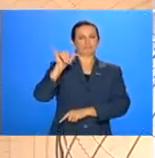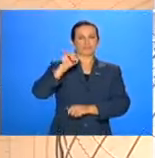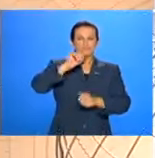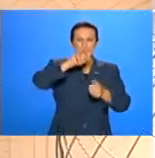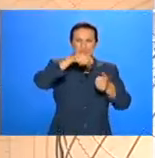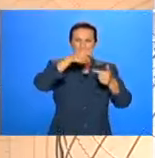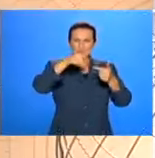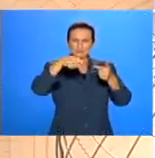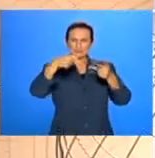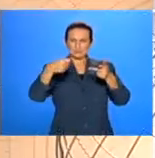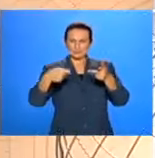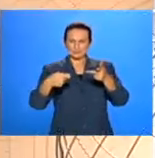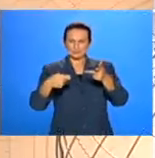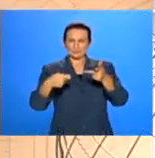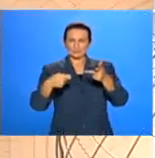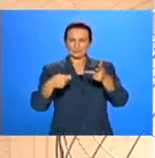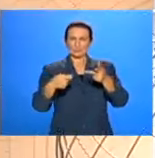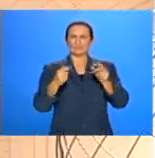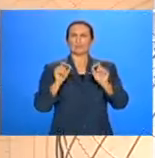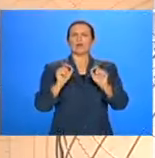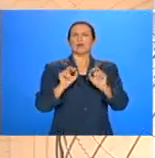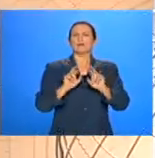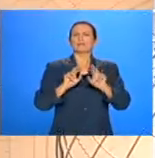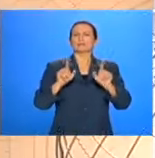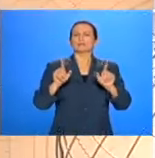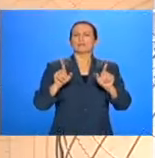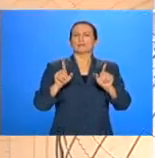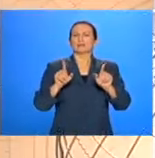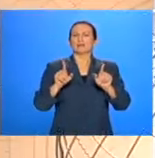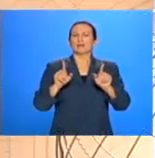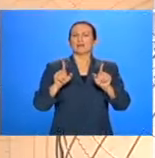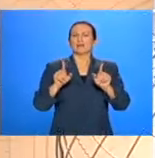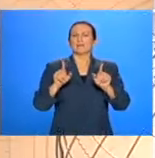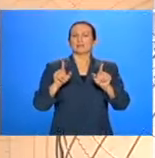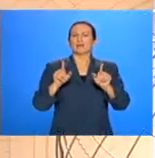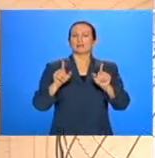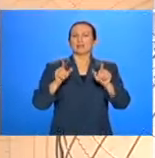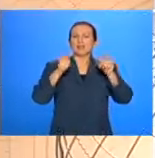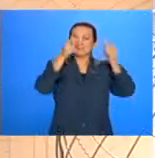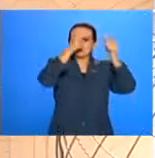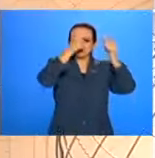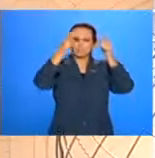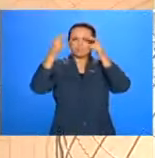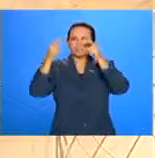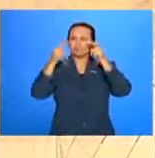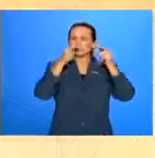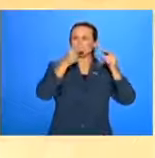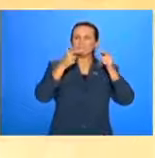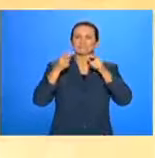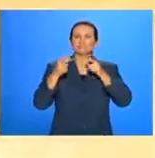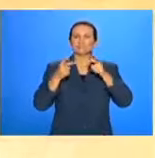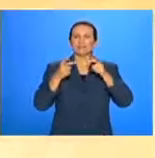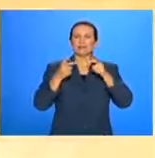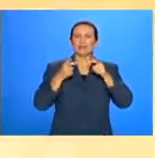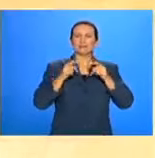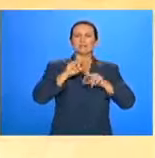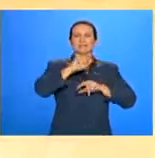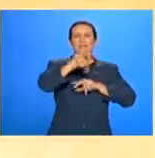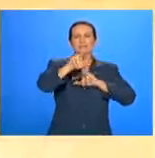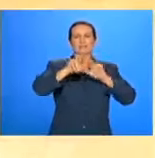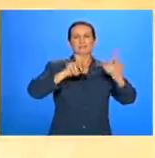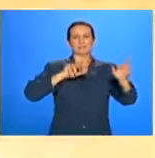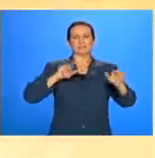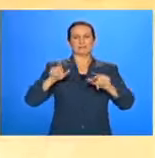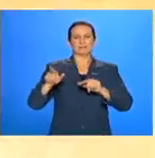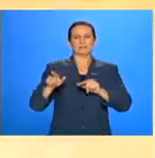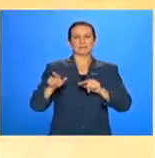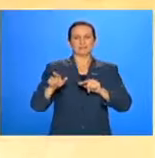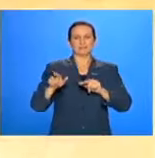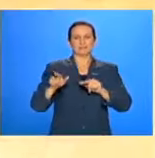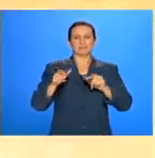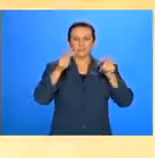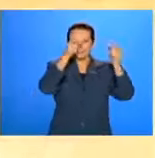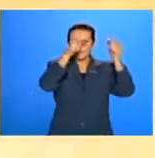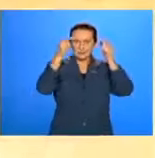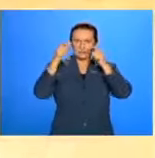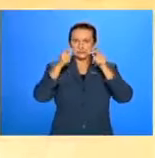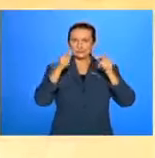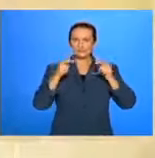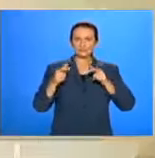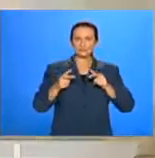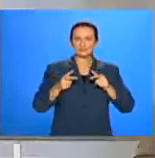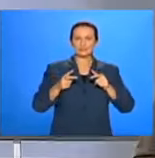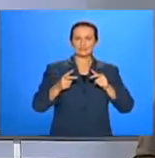diferença é que cada uma é produzida em um ponto diferente do corpo, ponto de